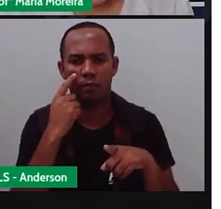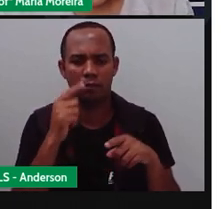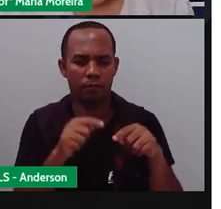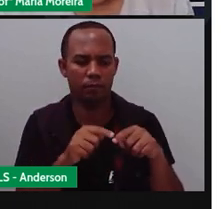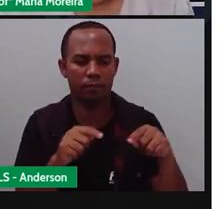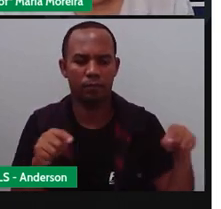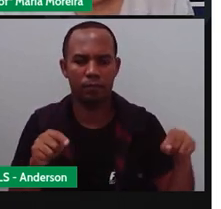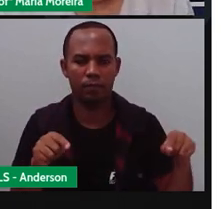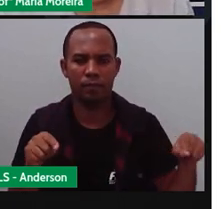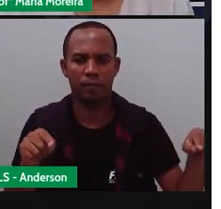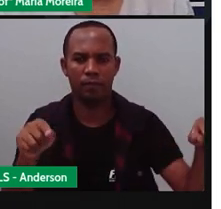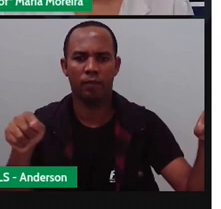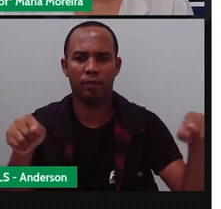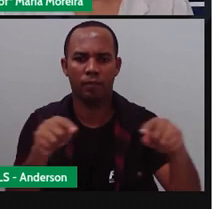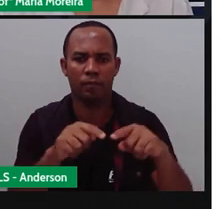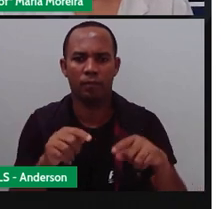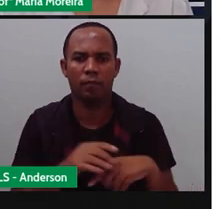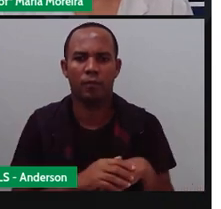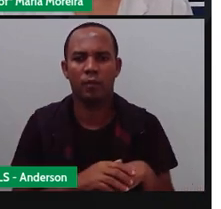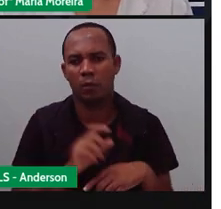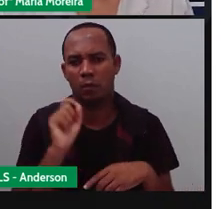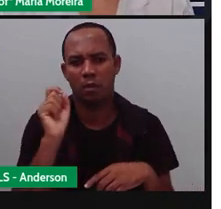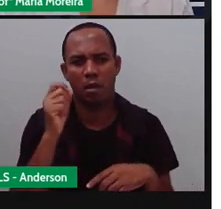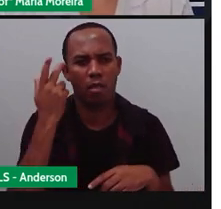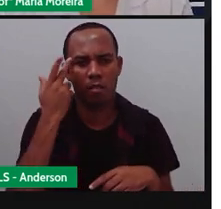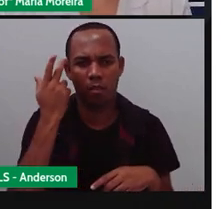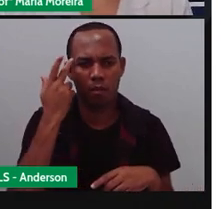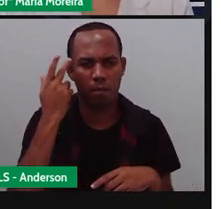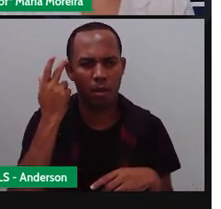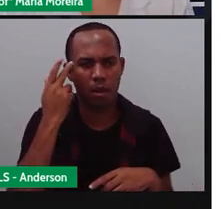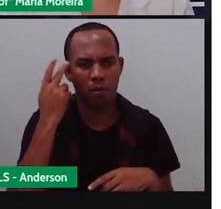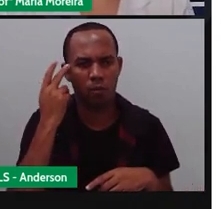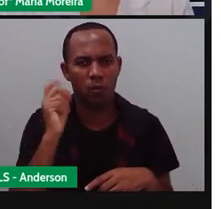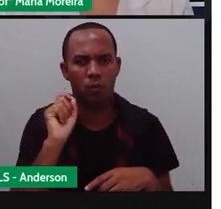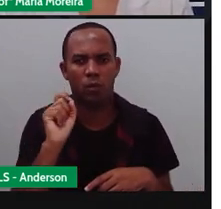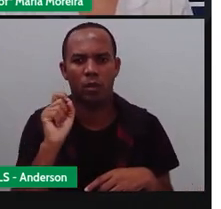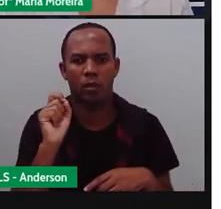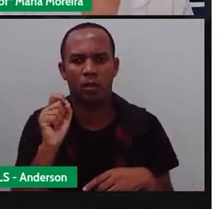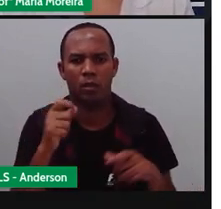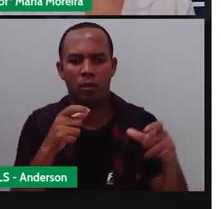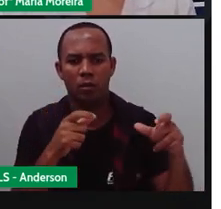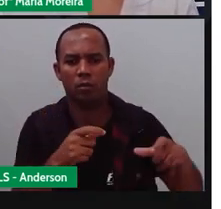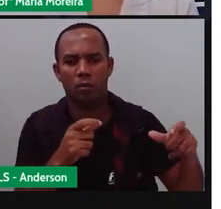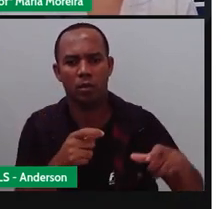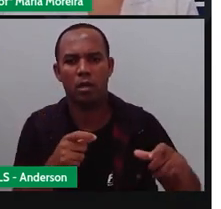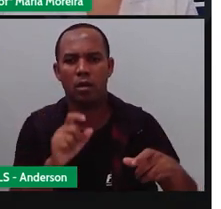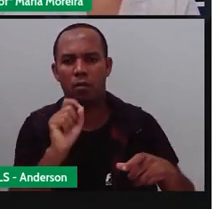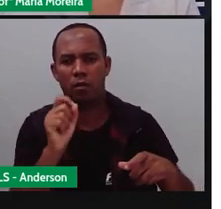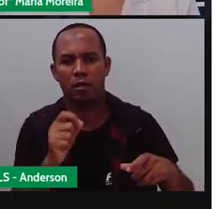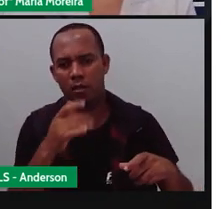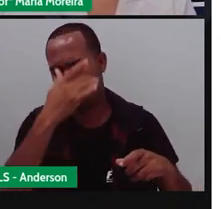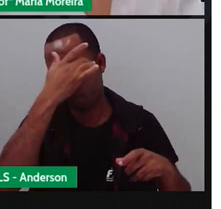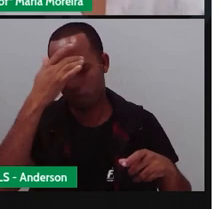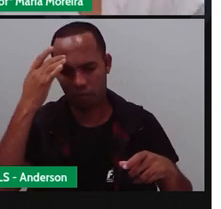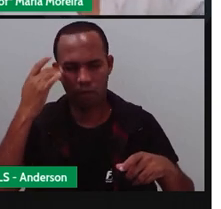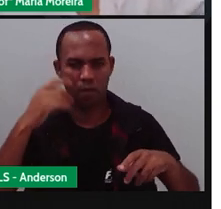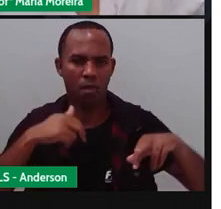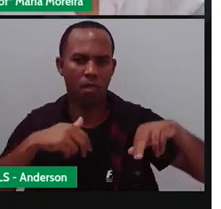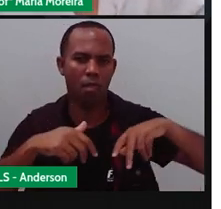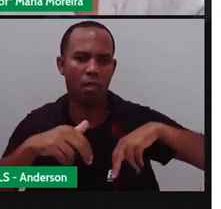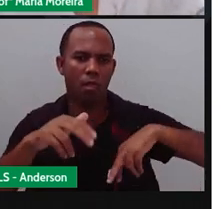para vocês que são essas partes aqui então é comum aí principalmente na na zona rural e ver pessoas andando